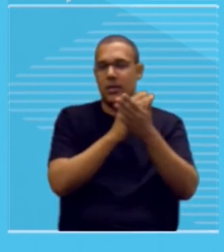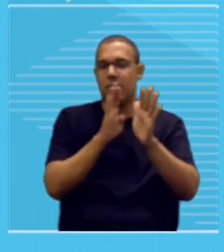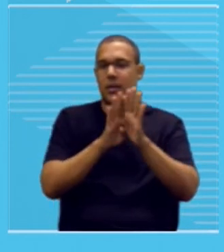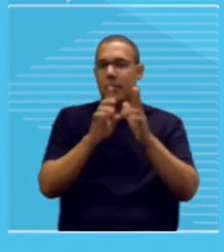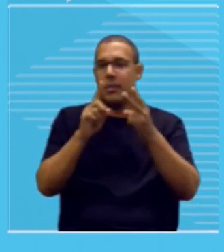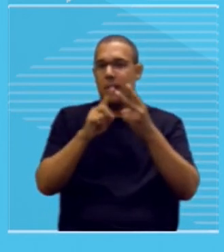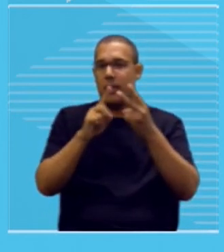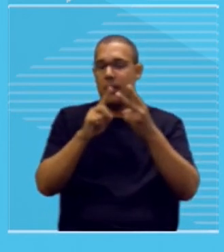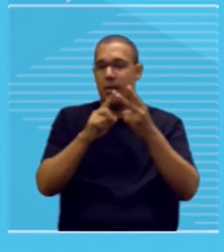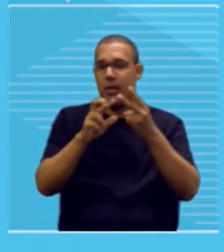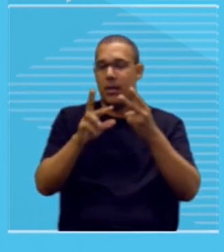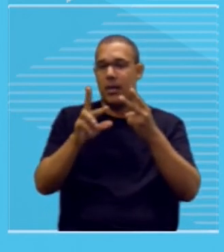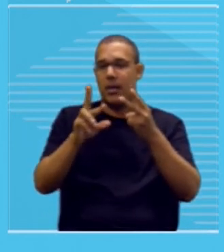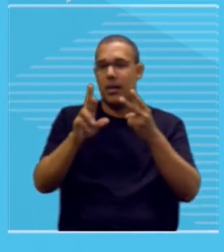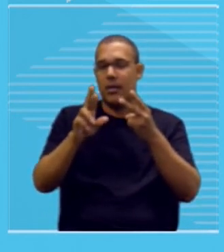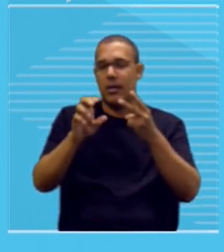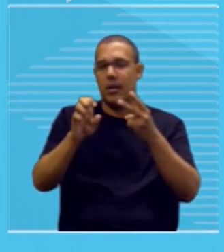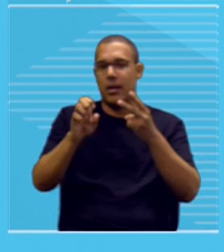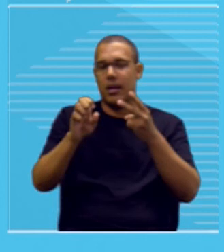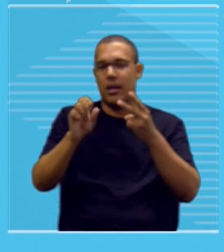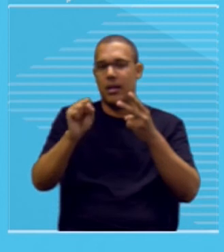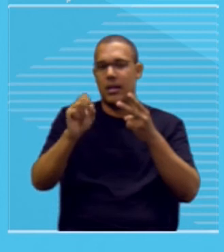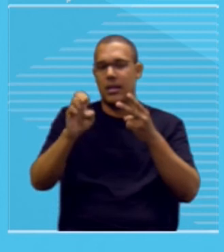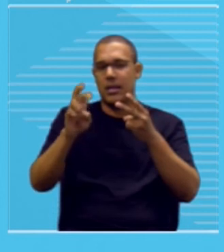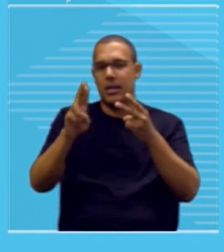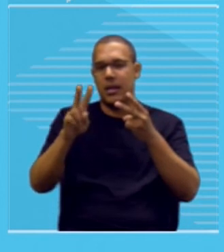que é um substantivo